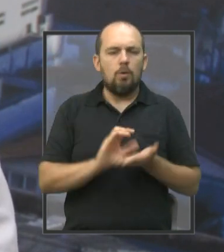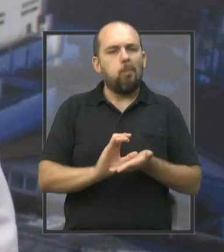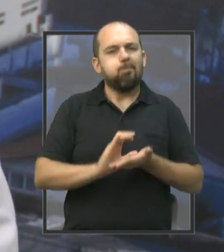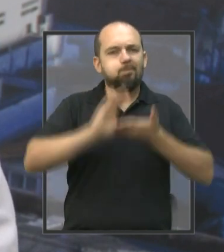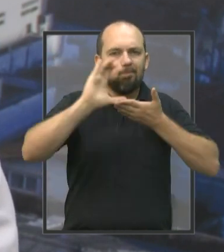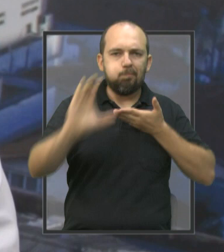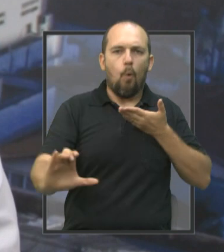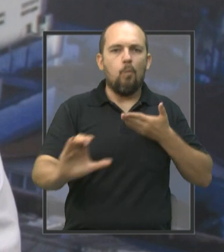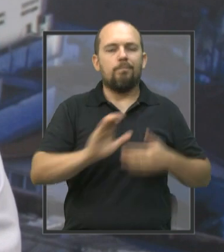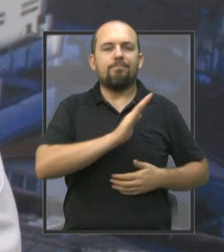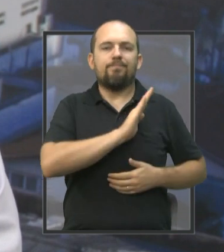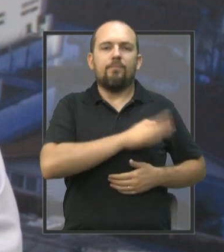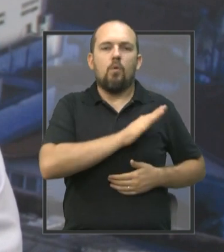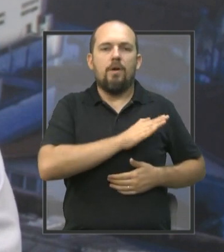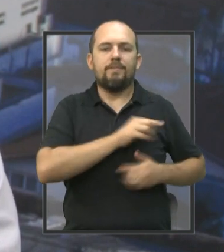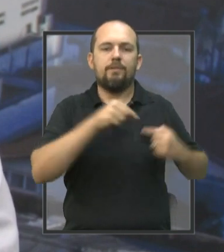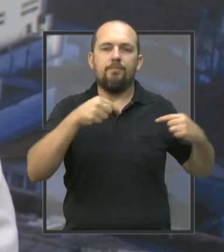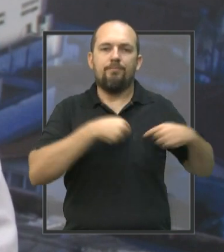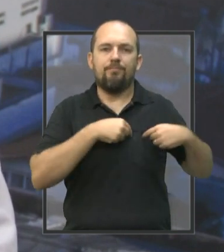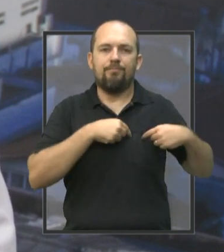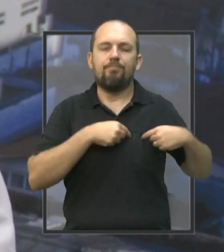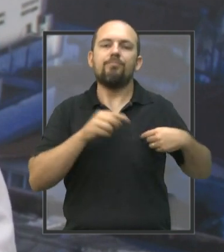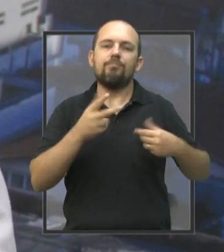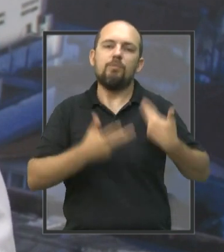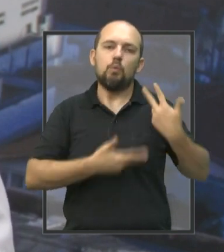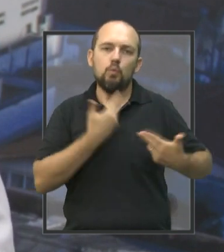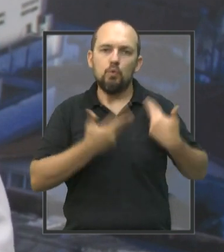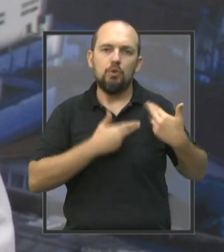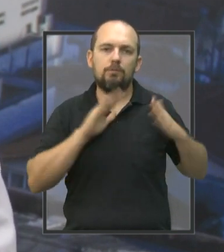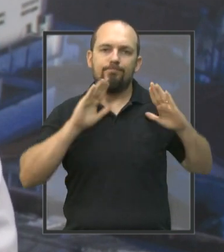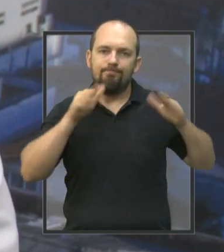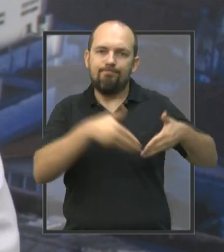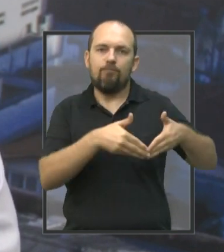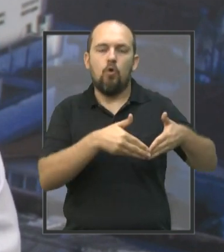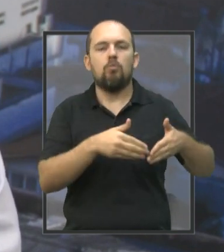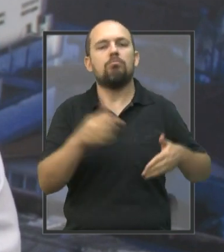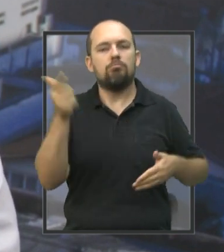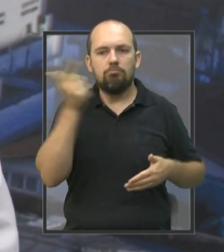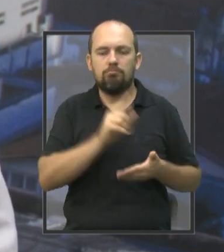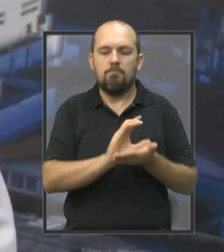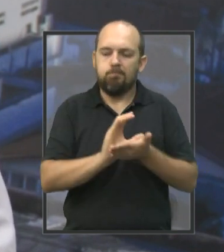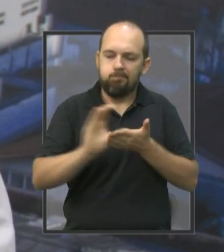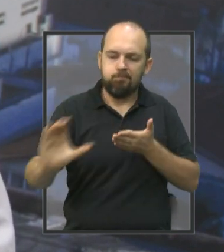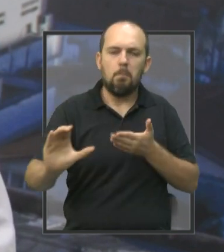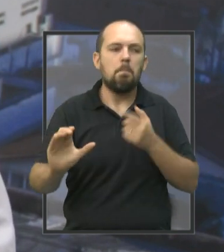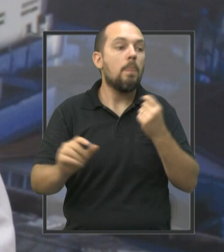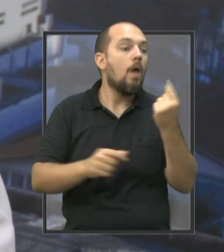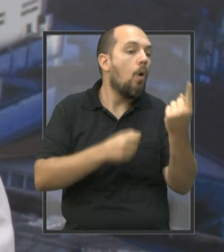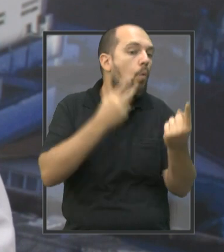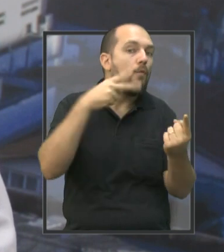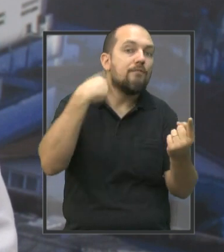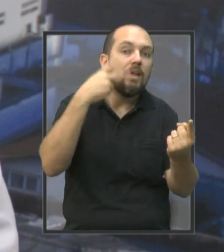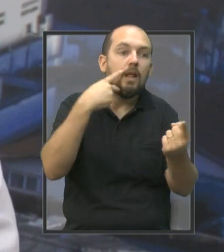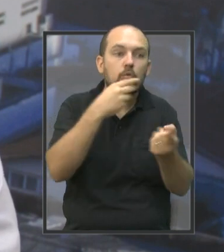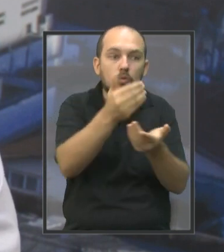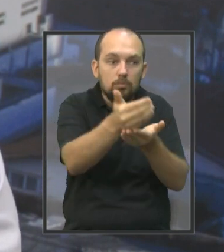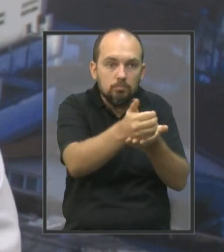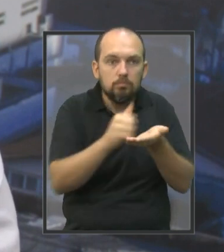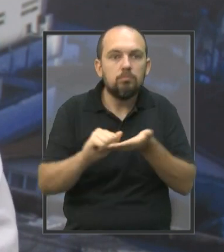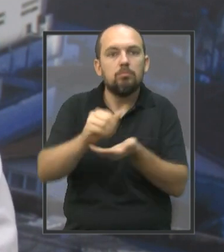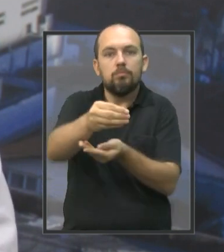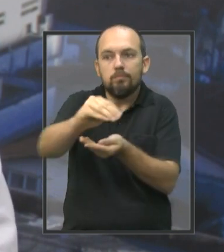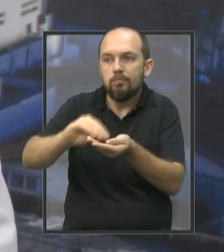o cateterismo, angioplastia e cirurgia vascular. Conseguimos mais alguns vereadores que deram mais um